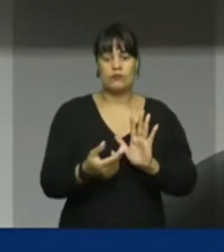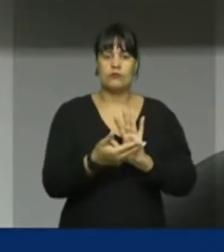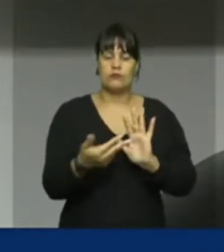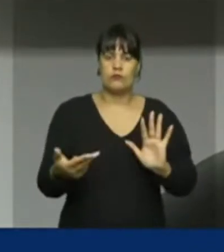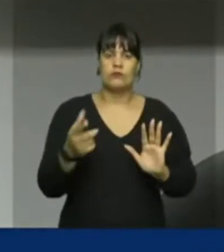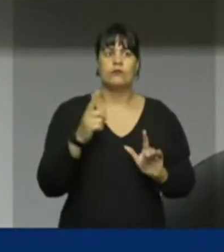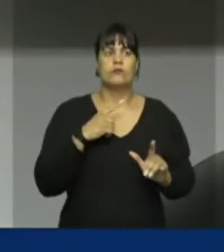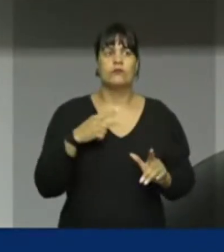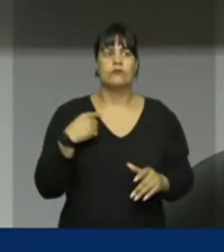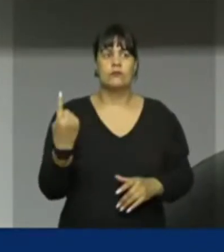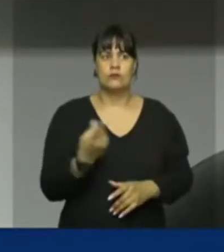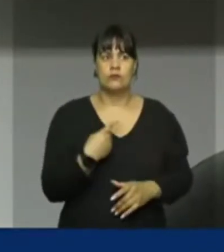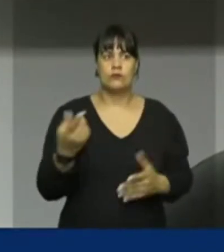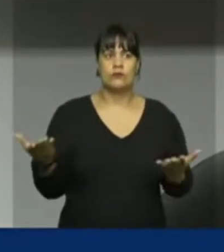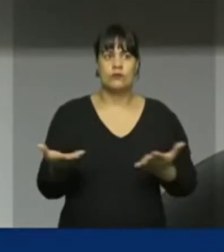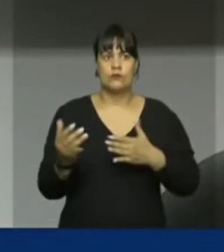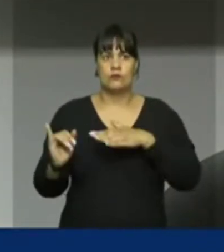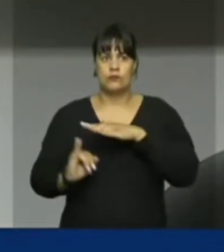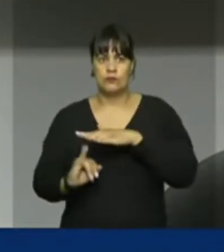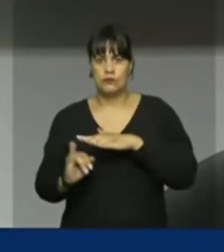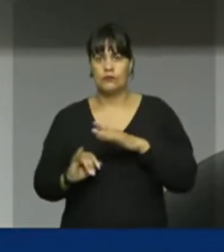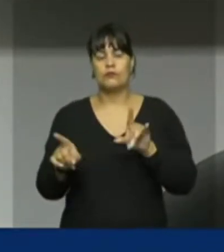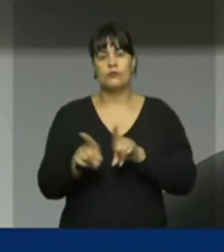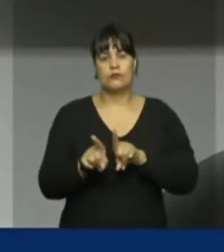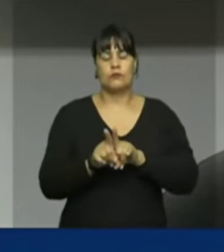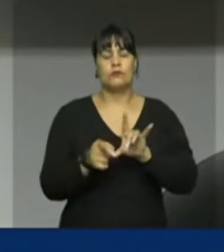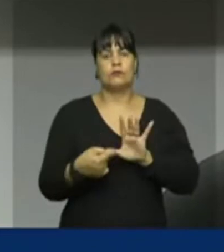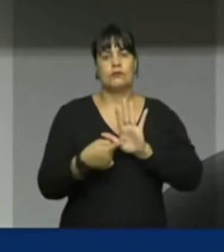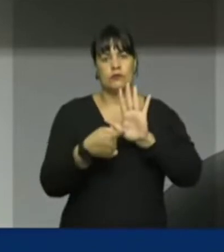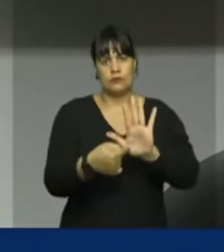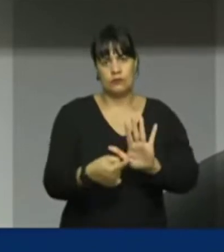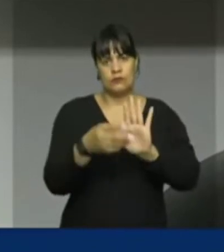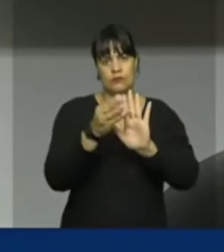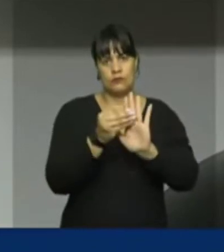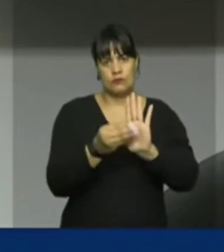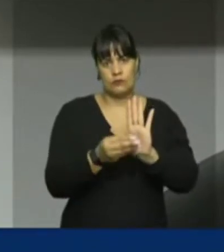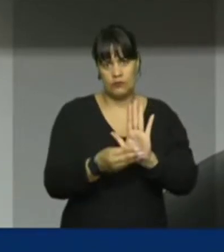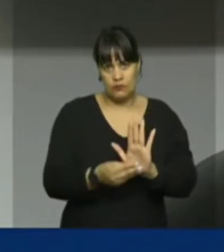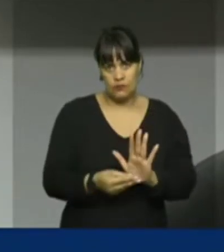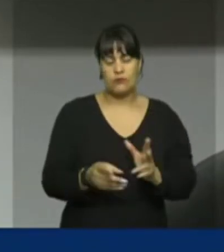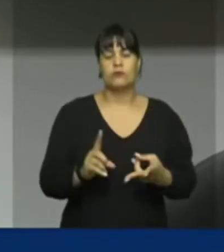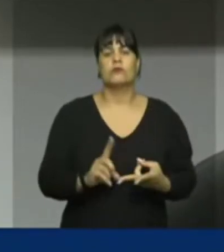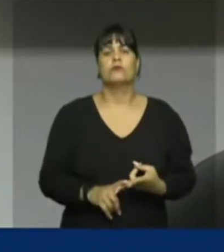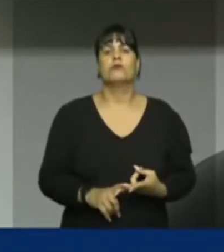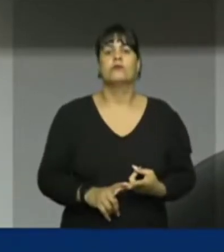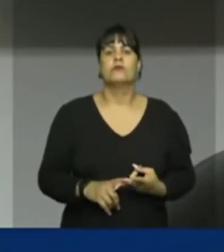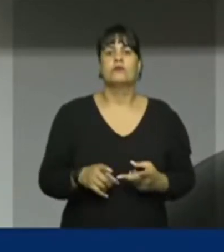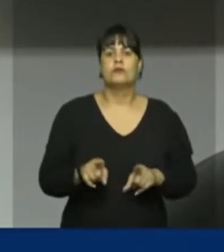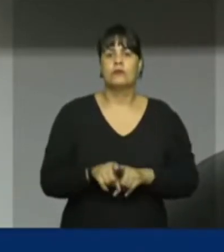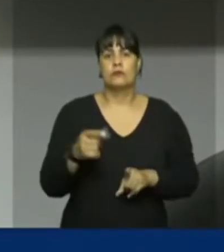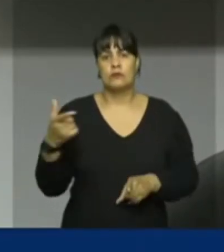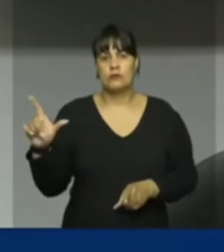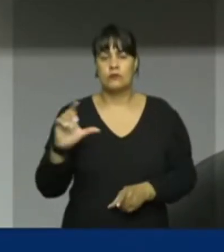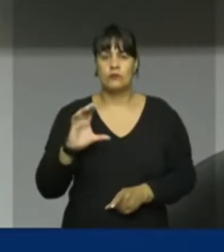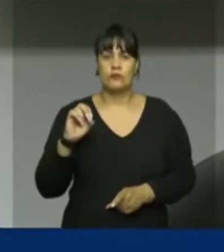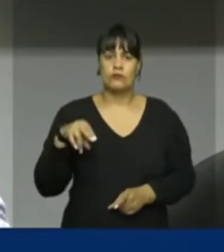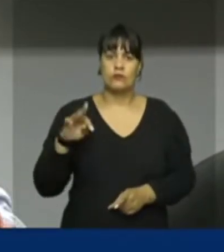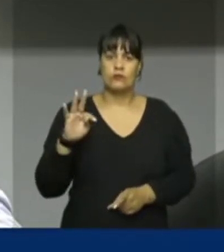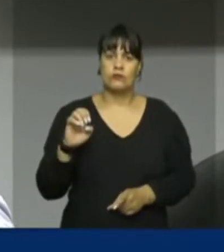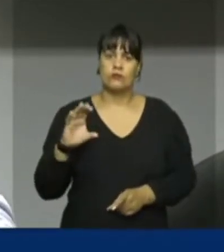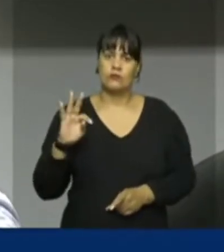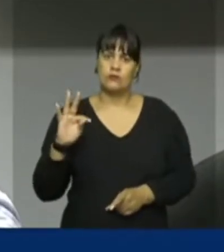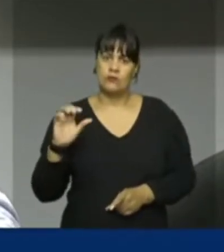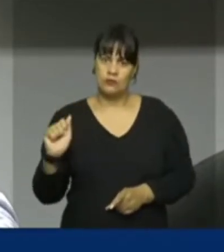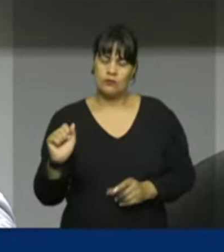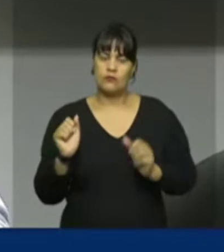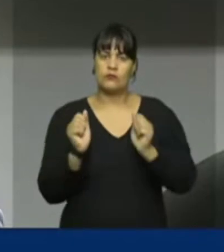aqui do Desinstitute, vamos trazer alguns dados também. Maurício, pela Conectas, outro conjunto de dados. E é interessante perceber,